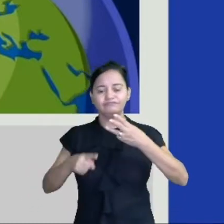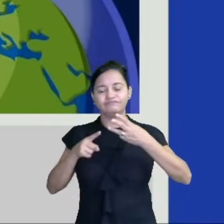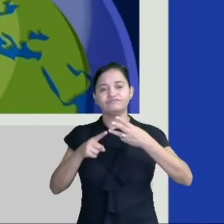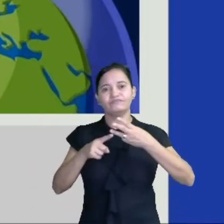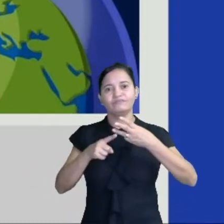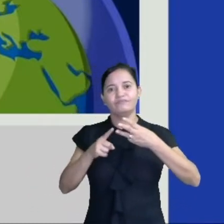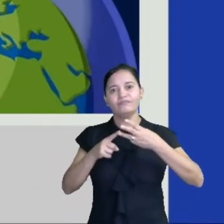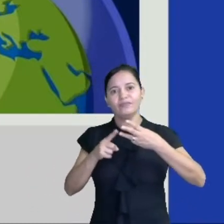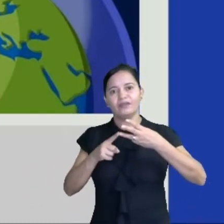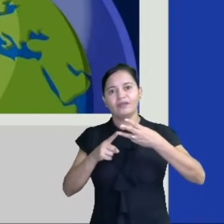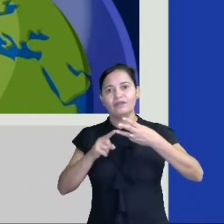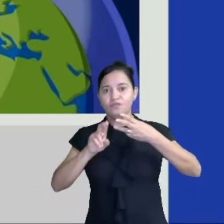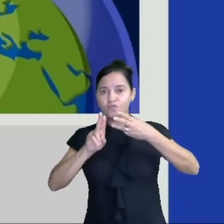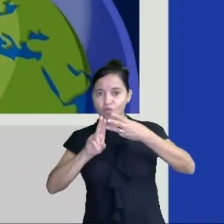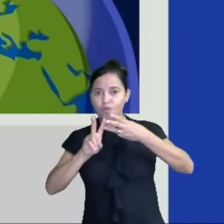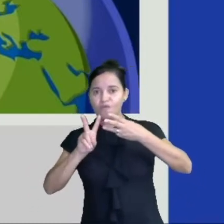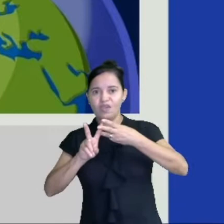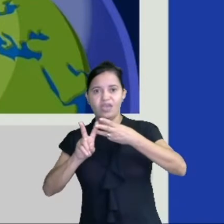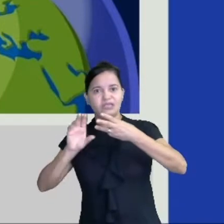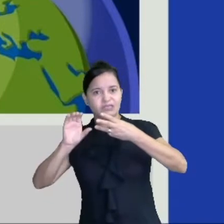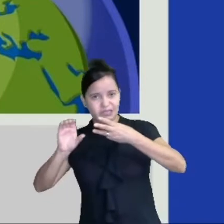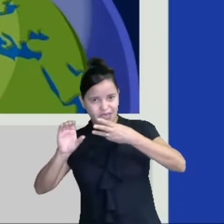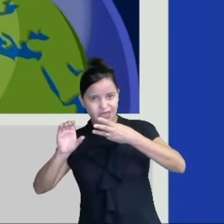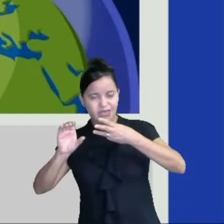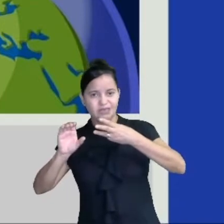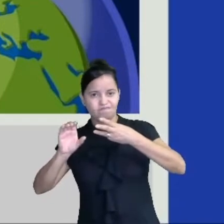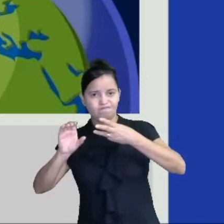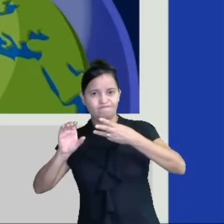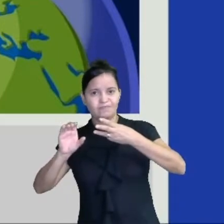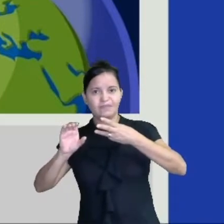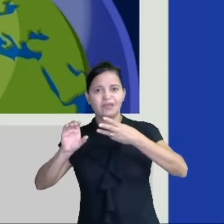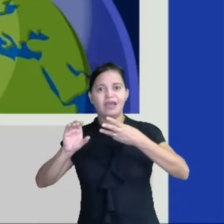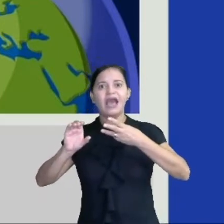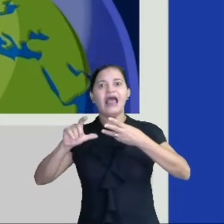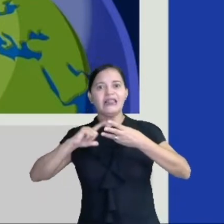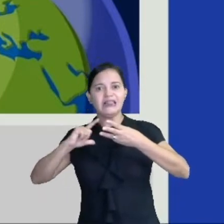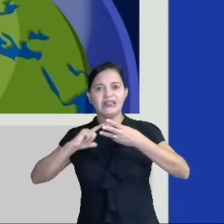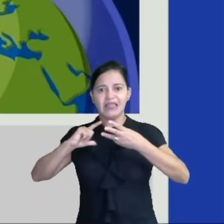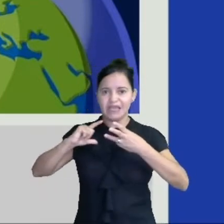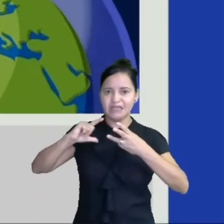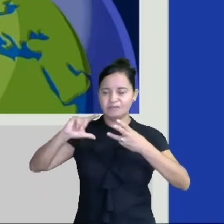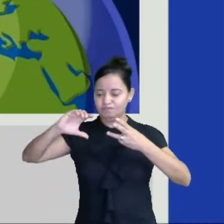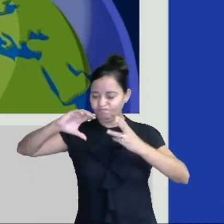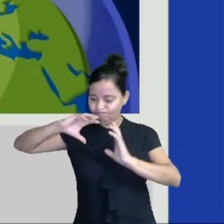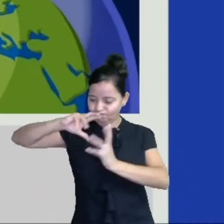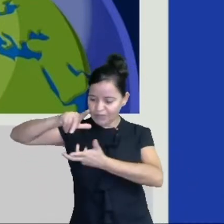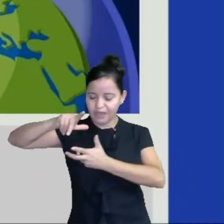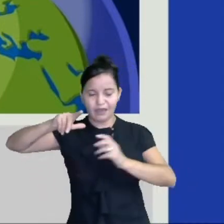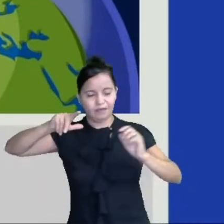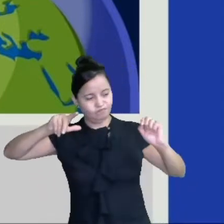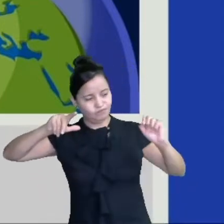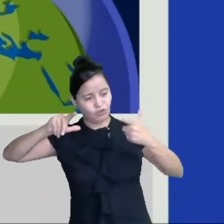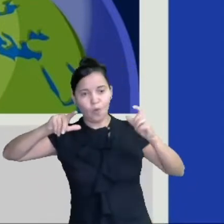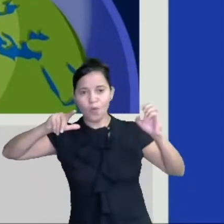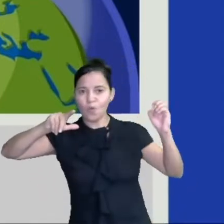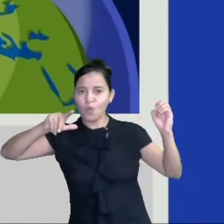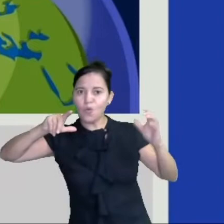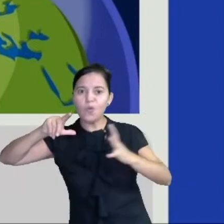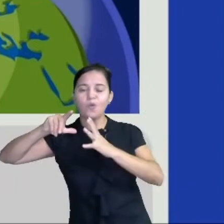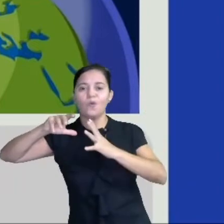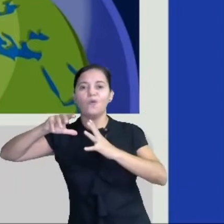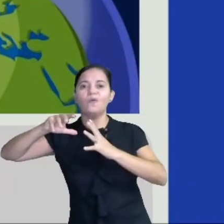quando eu falo dos raios UVC, aí sim, a nossa camada de ozônio ela consegue absorver nada mais, nada menos do que o